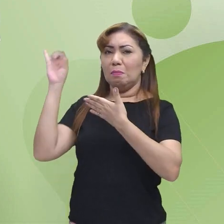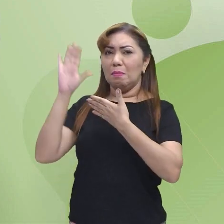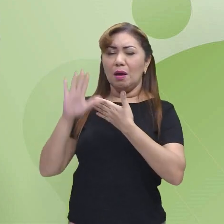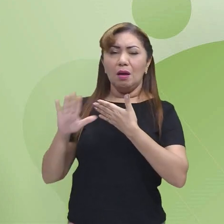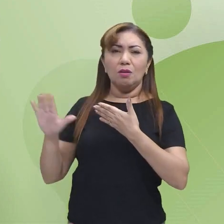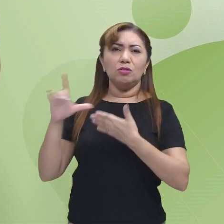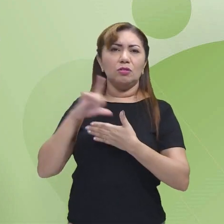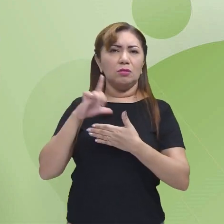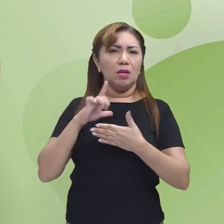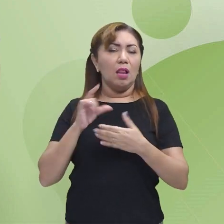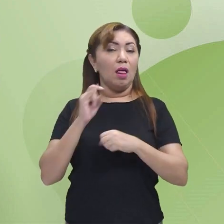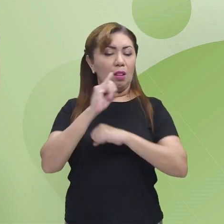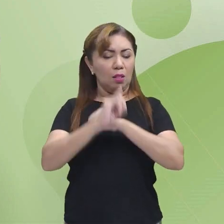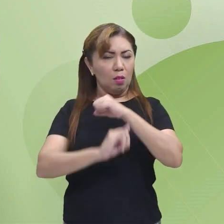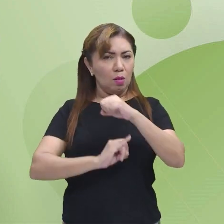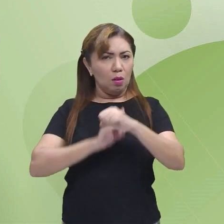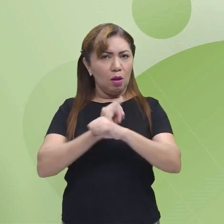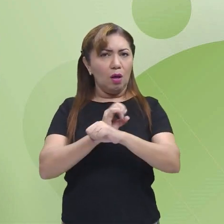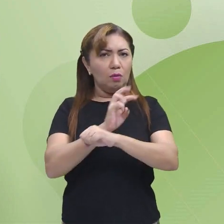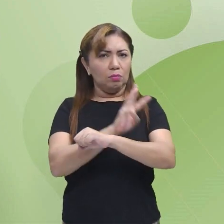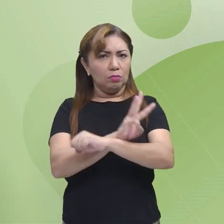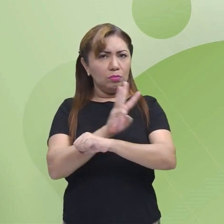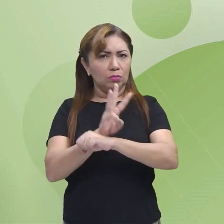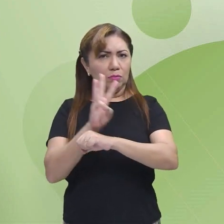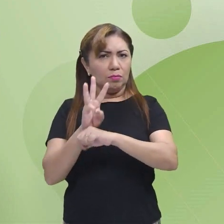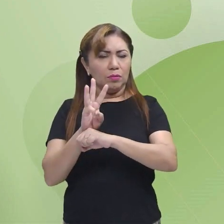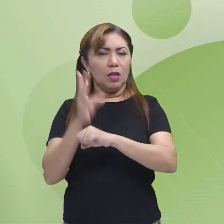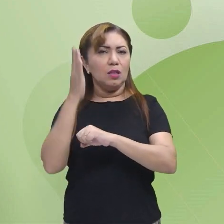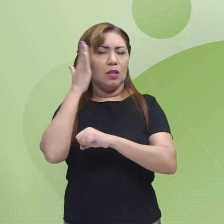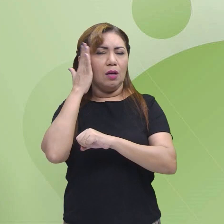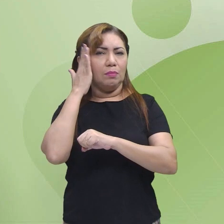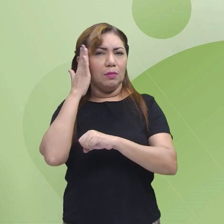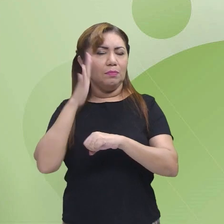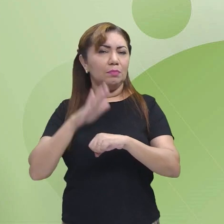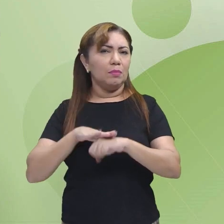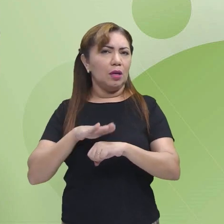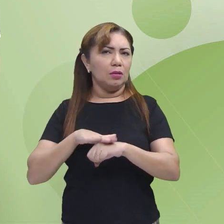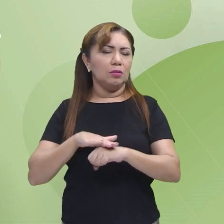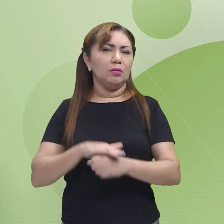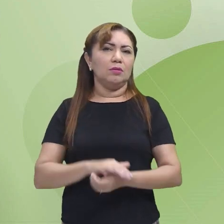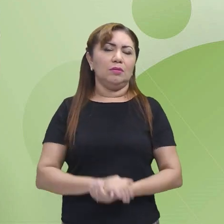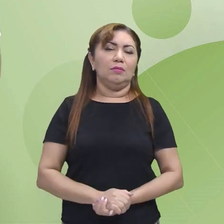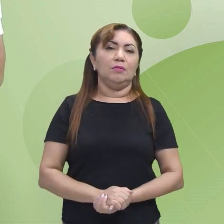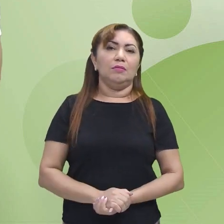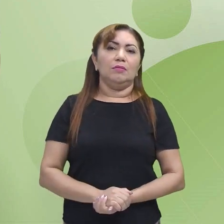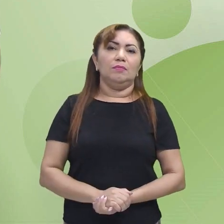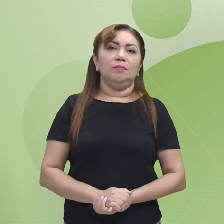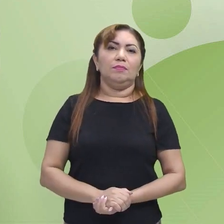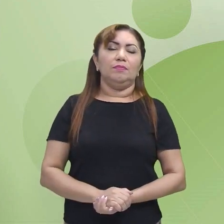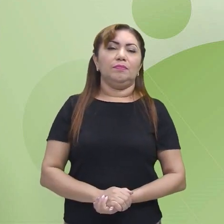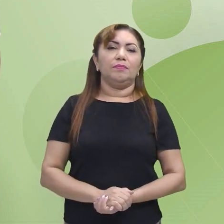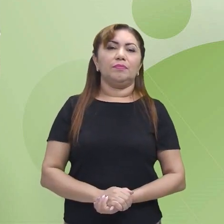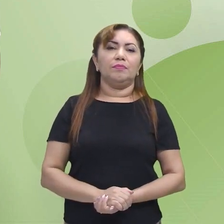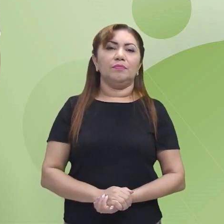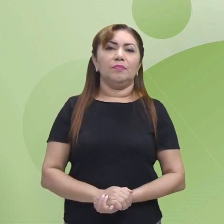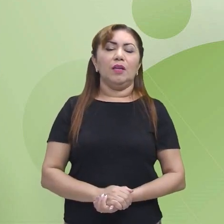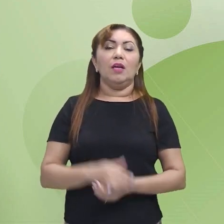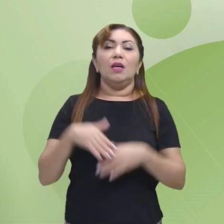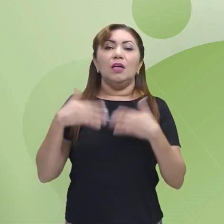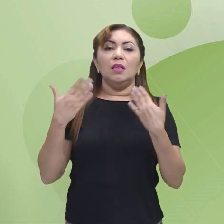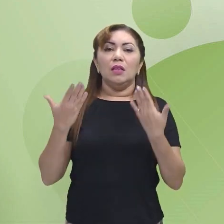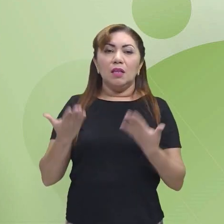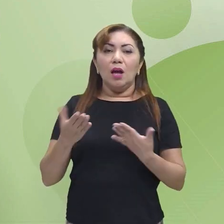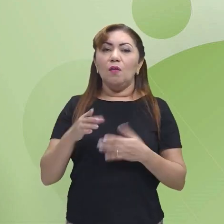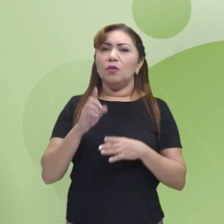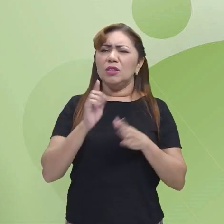vocês podem encontrar lá nessa plataforma Saber Mais. E é importante também que você separe esse momento da aula,